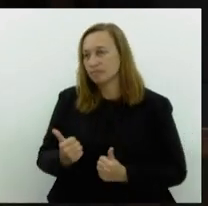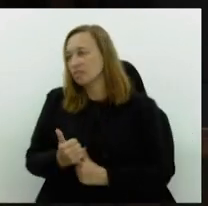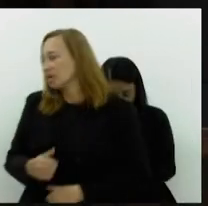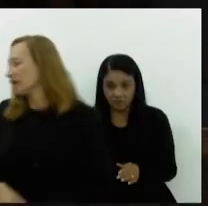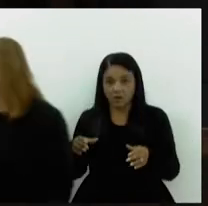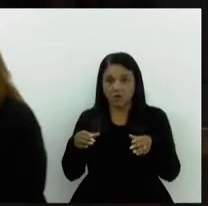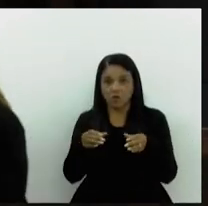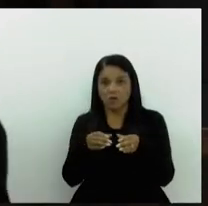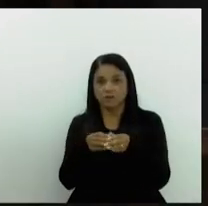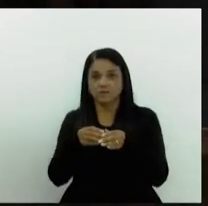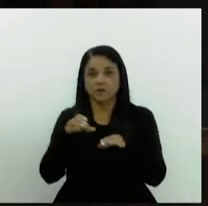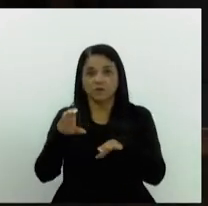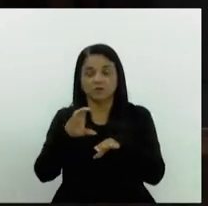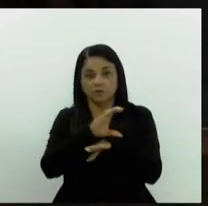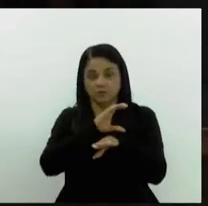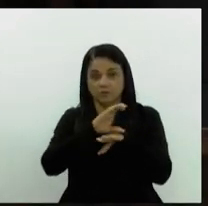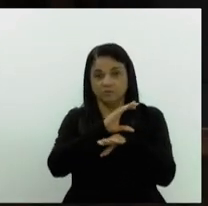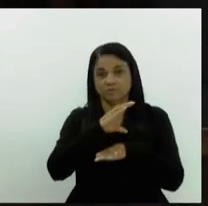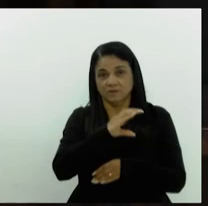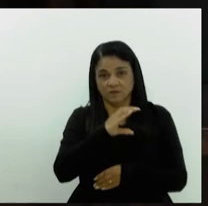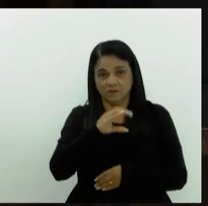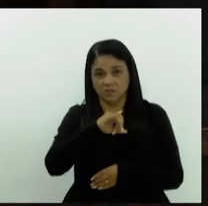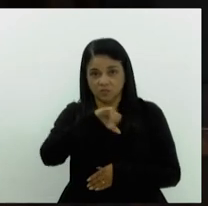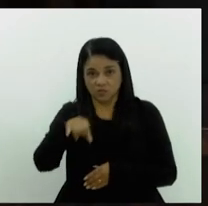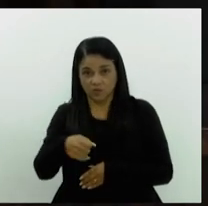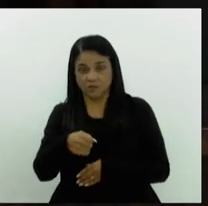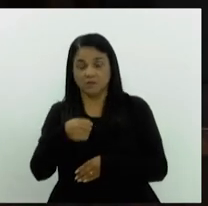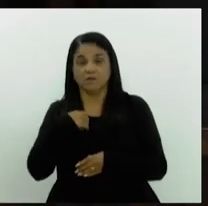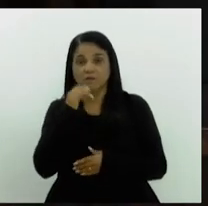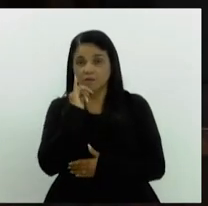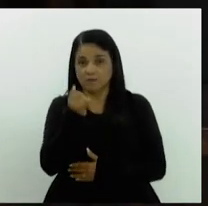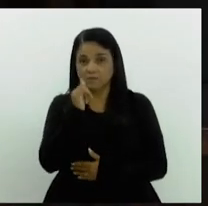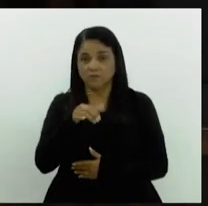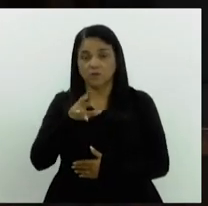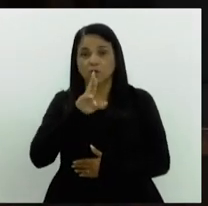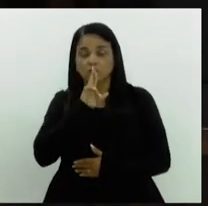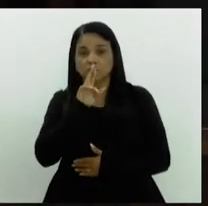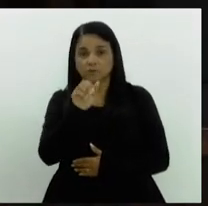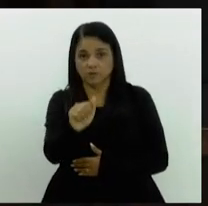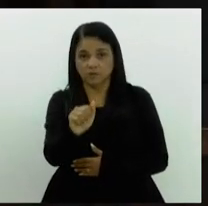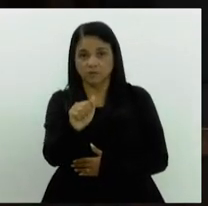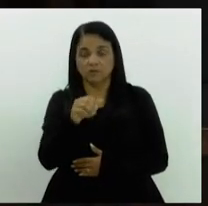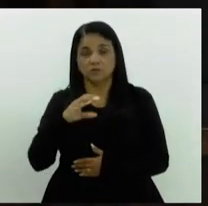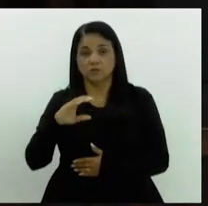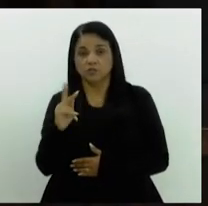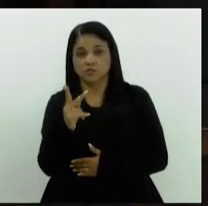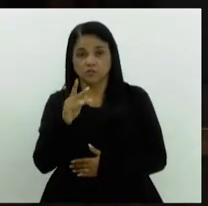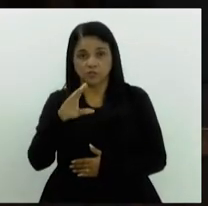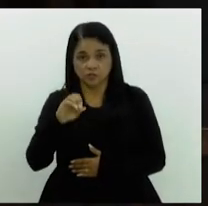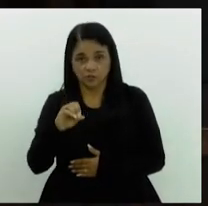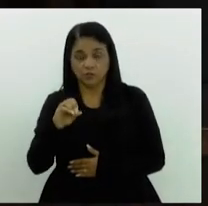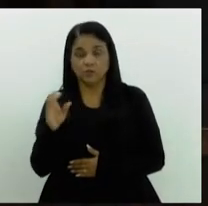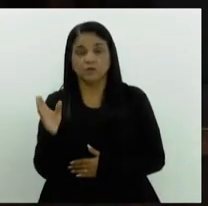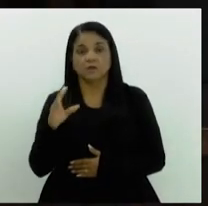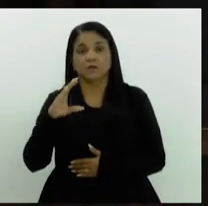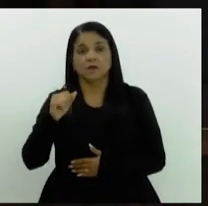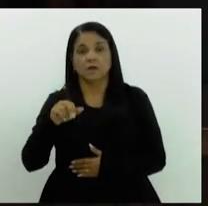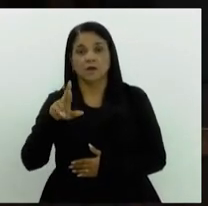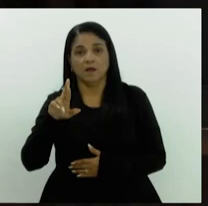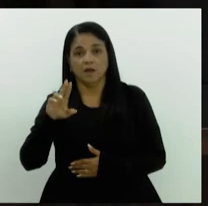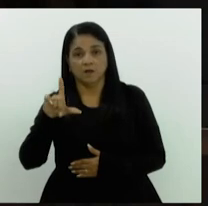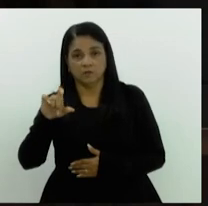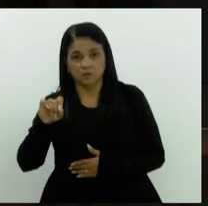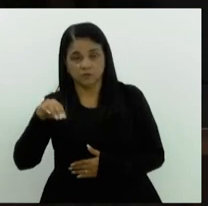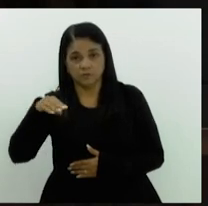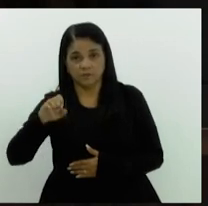Comissão de Constituição e Justiça. Relatores, deputado Rodrigo Amorim, Chico Machado e Carlos Macedo.